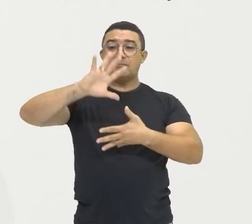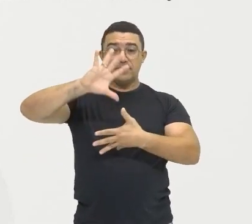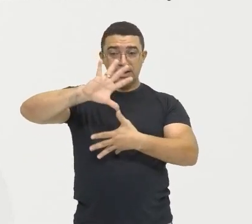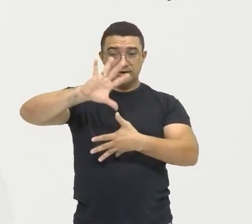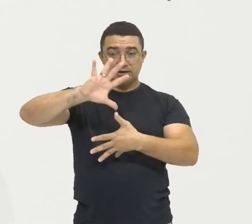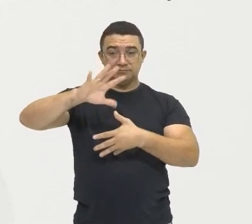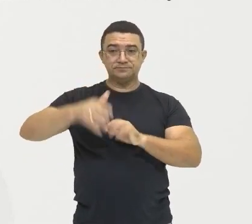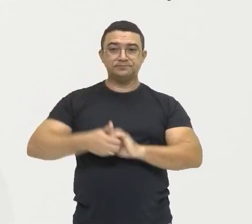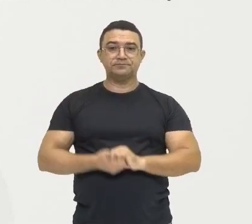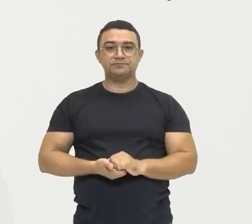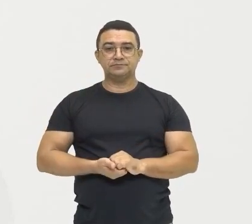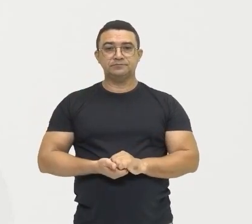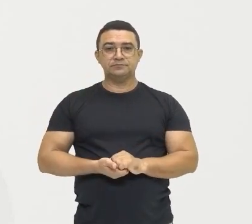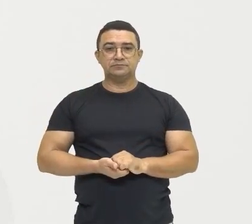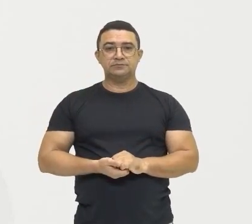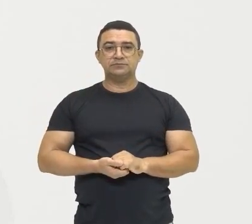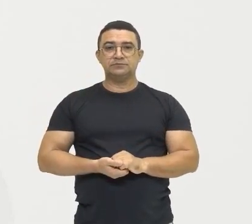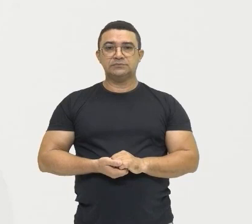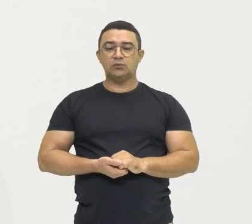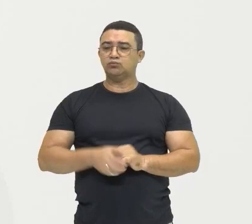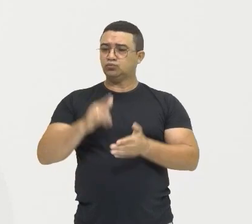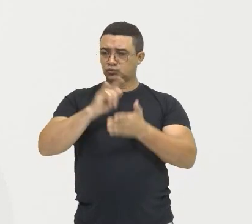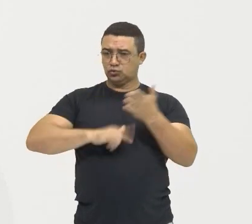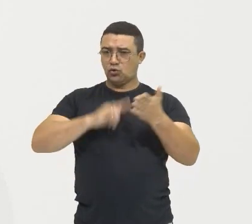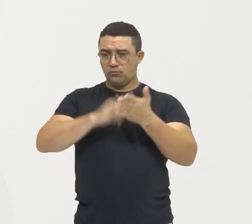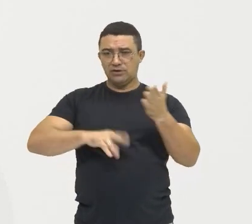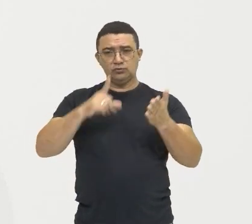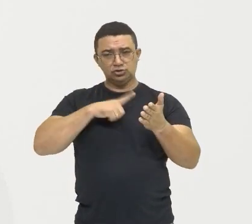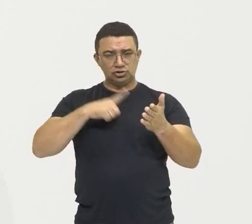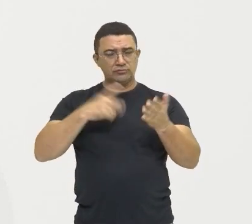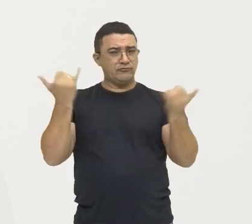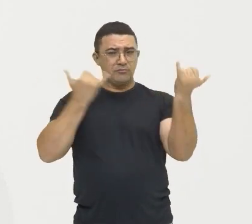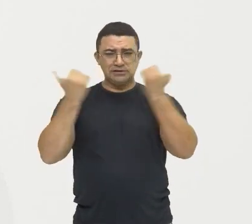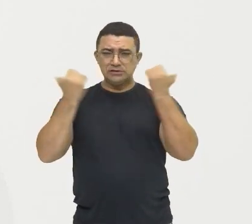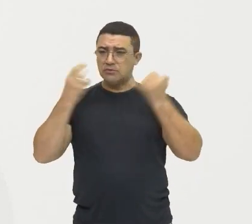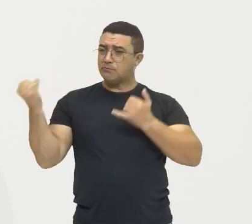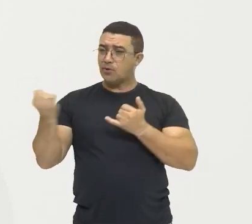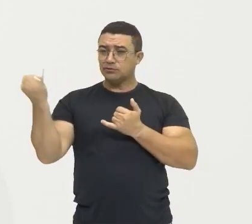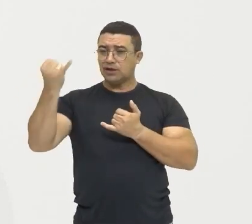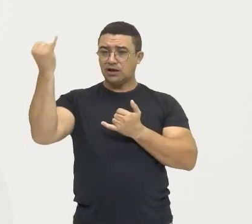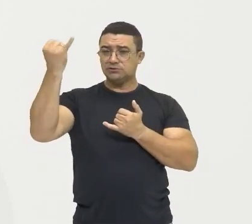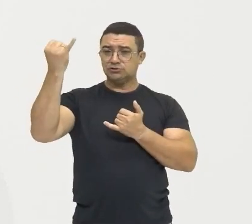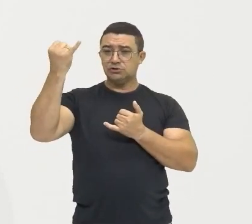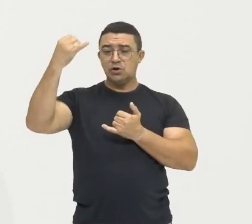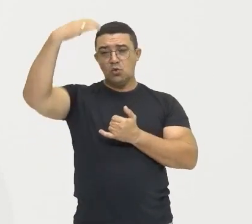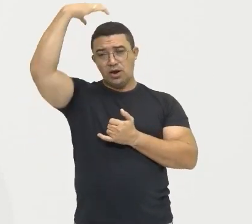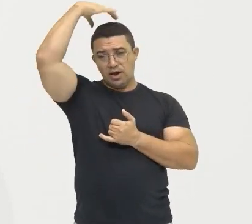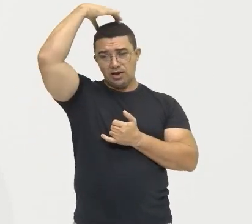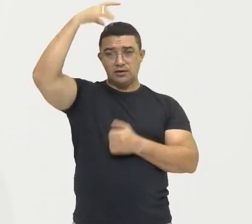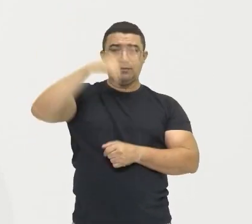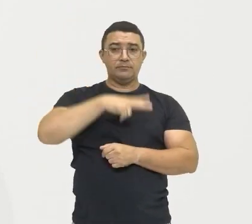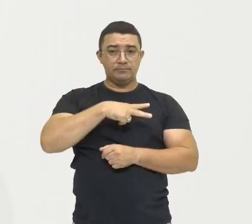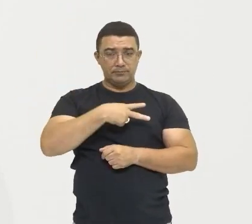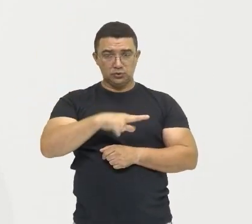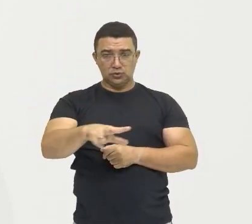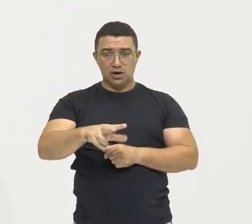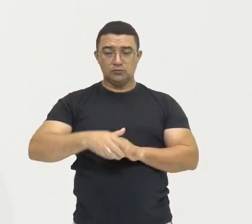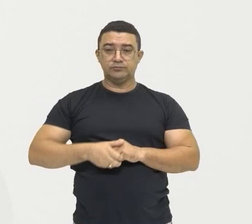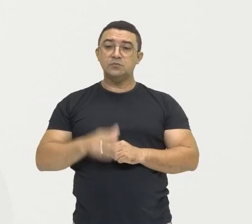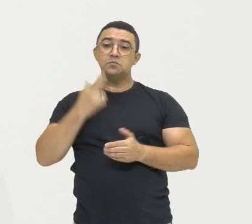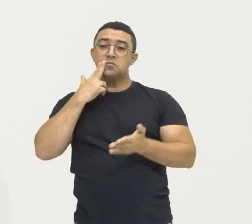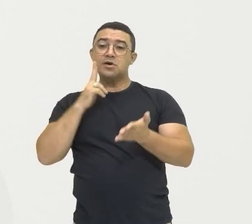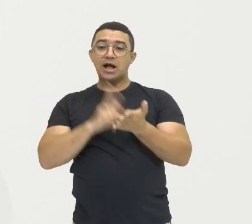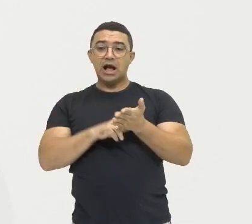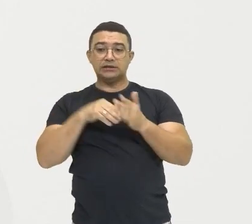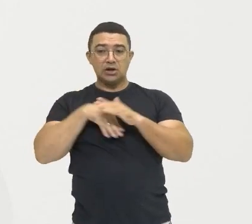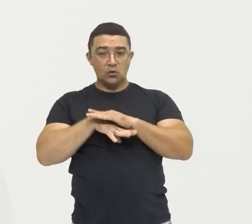que continha informações importantes para a coroa portuguesa, a carta ficou guardada nos